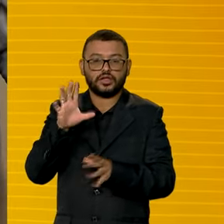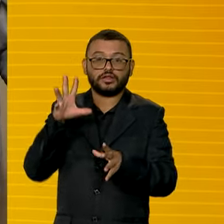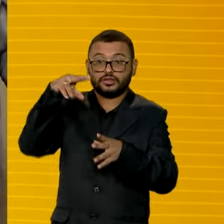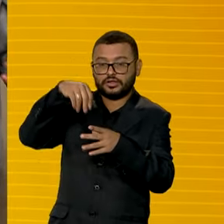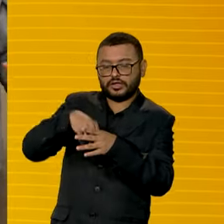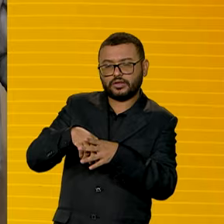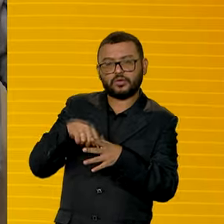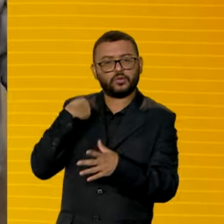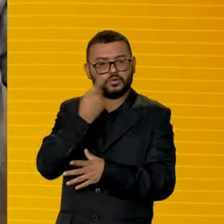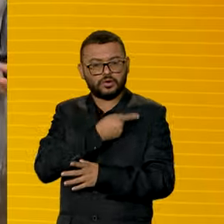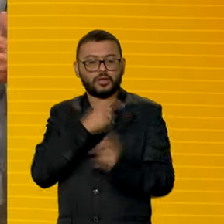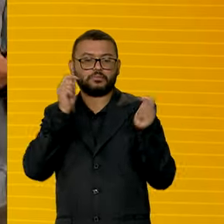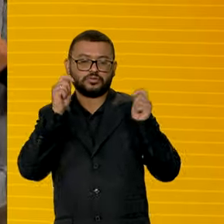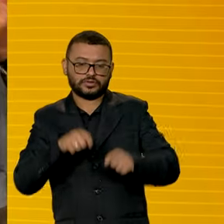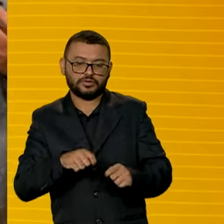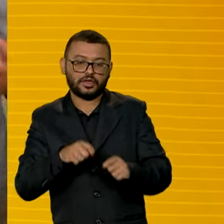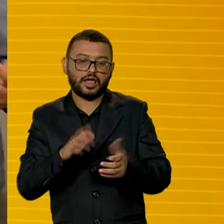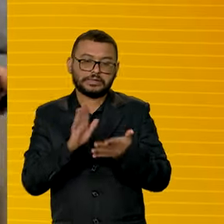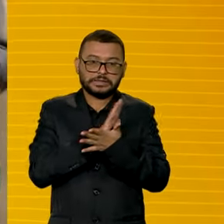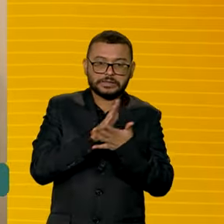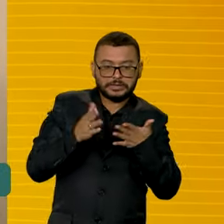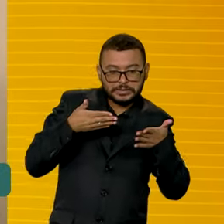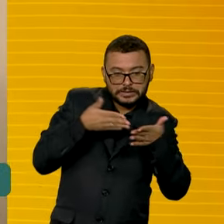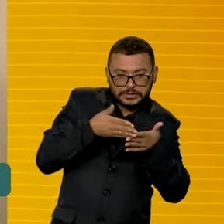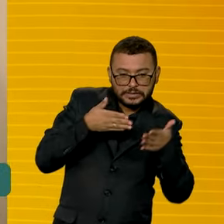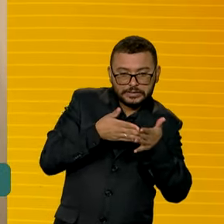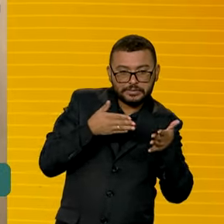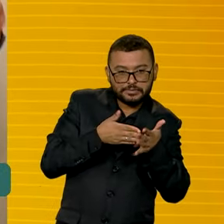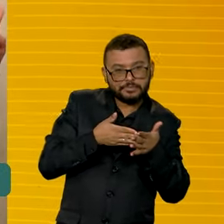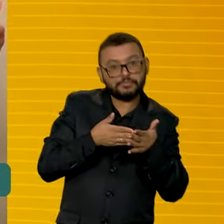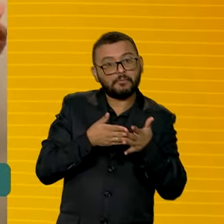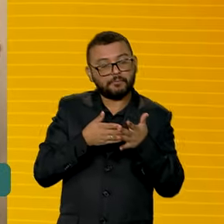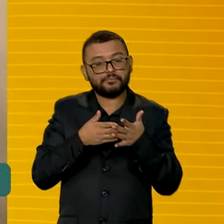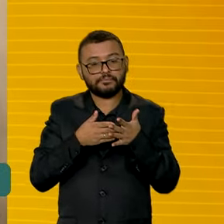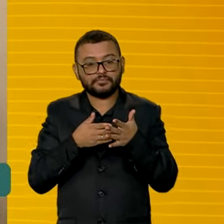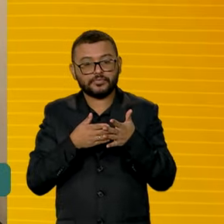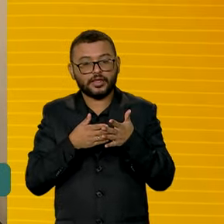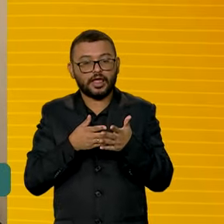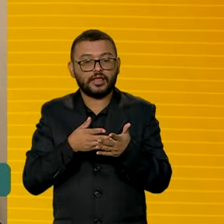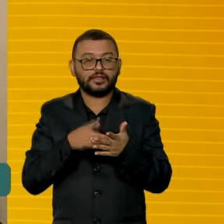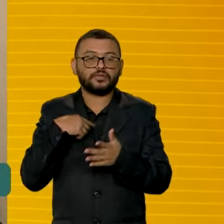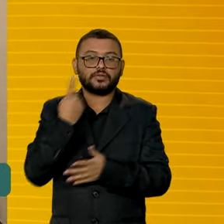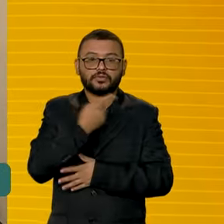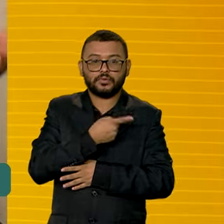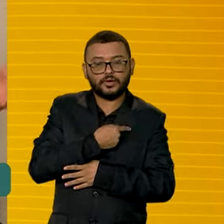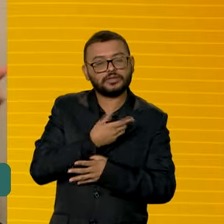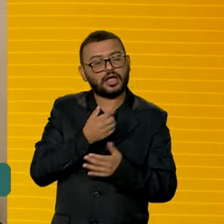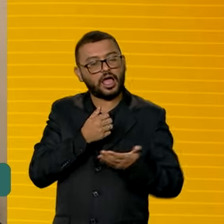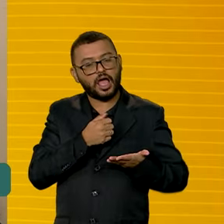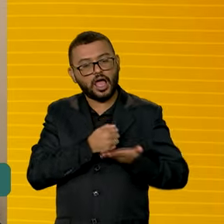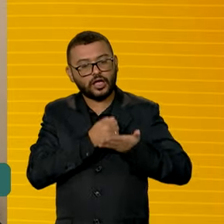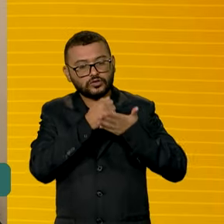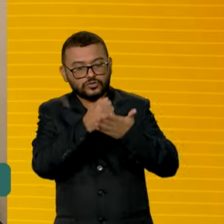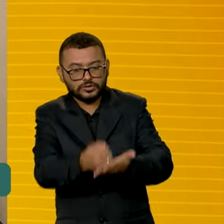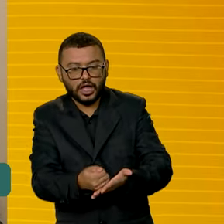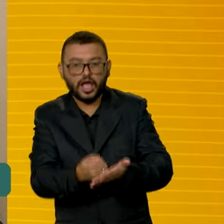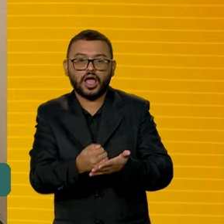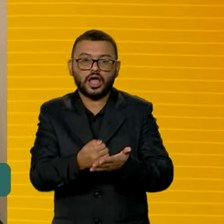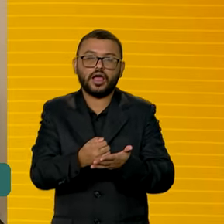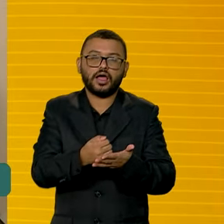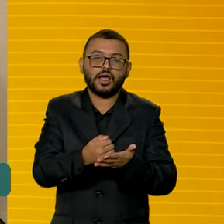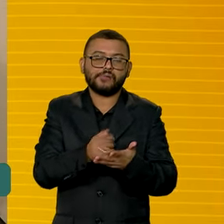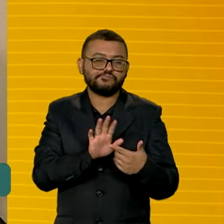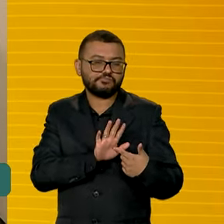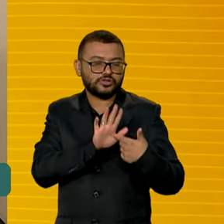nossas possibilidades, é claro, que é limitado as nossas possibilidades, tentando dar suporte, mostrar